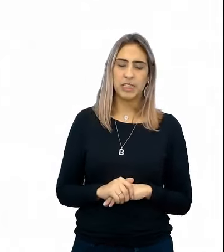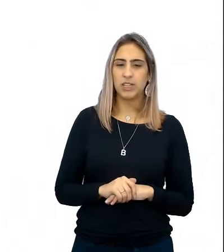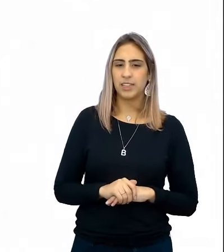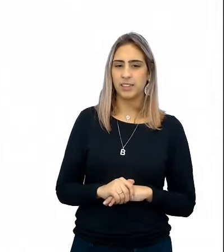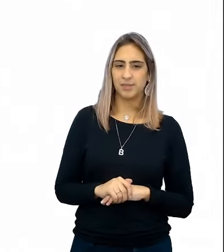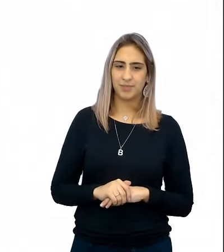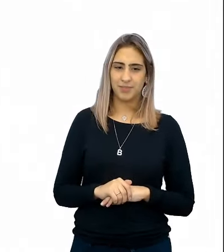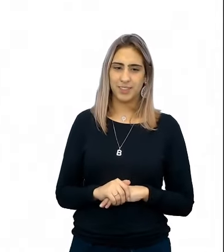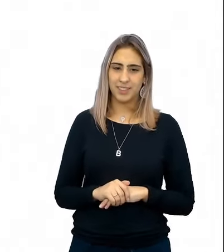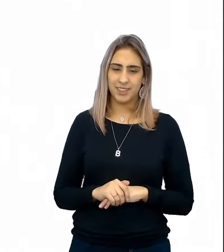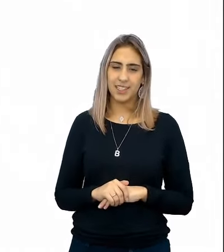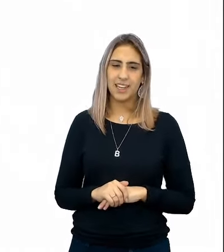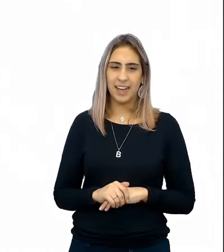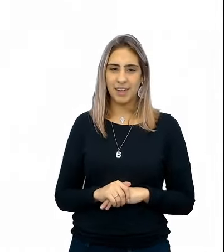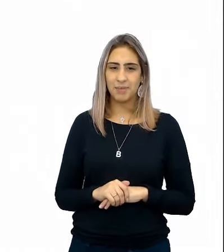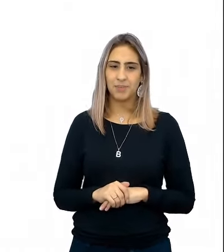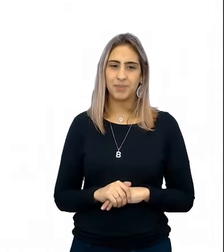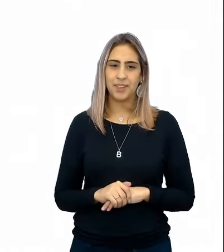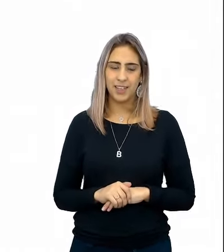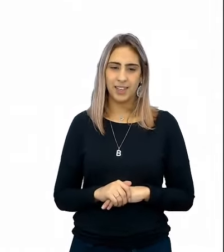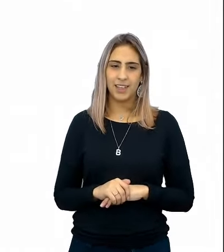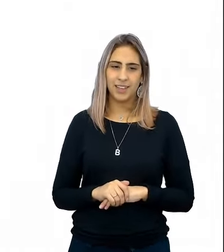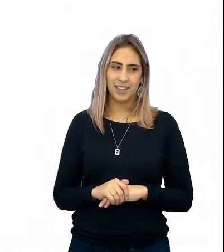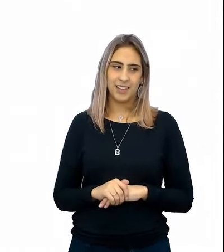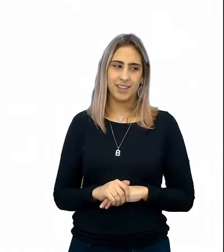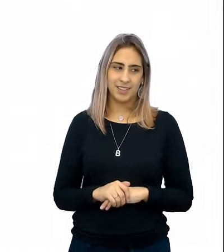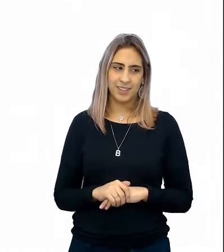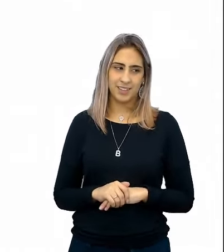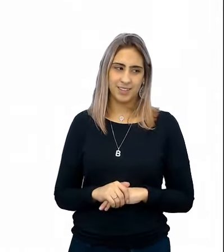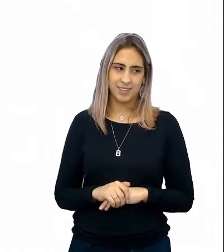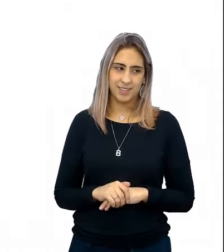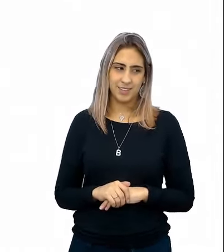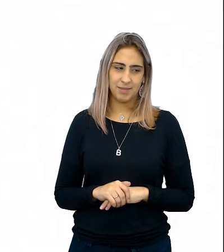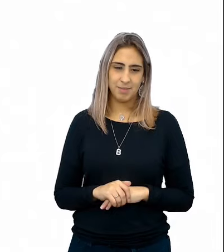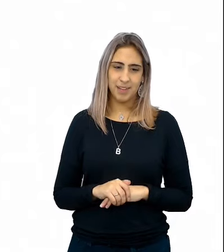isso. Da mesma forma, apareceu itens